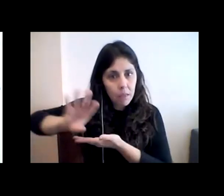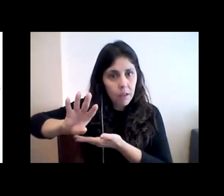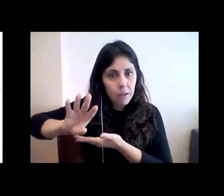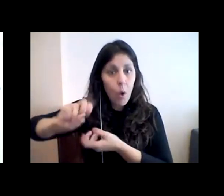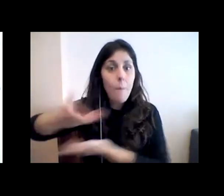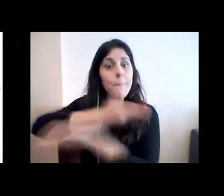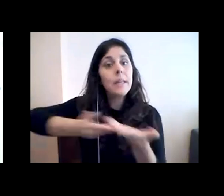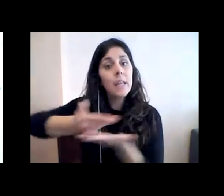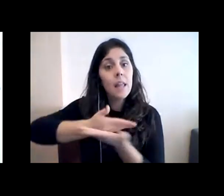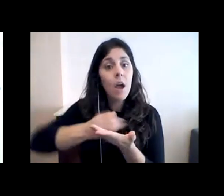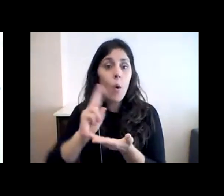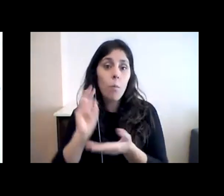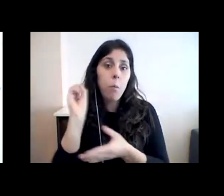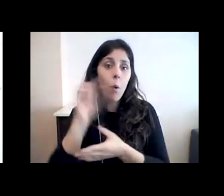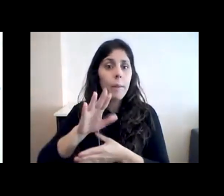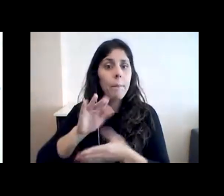colocar aqui no bate-papo.